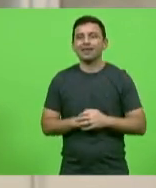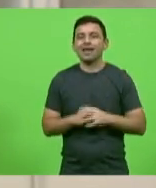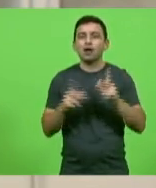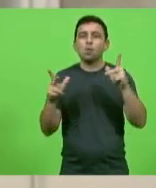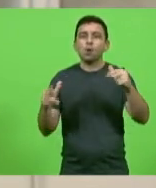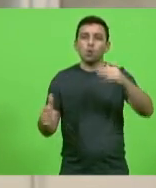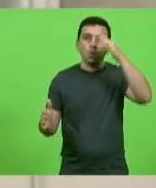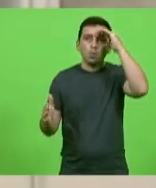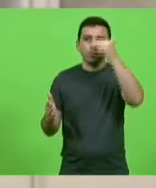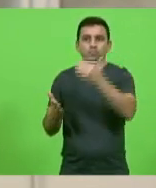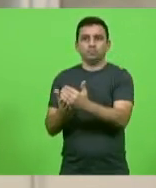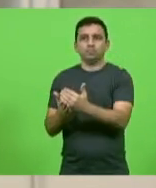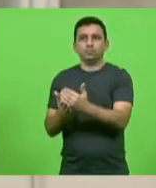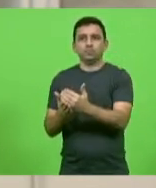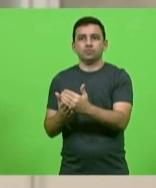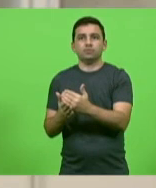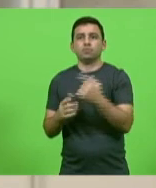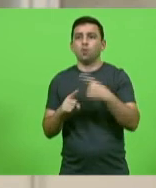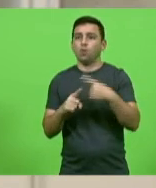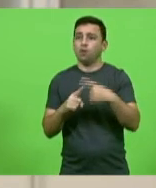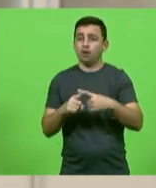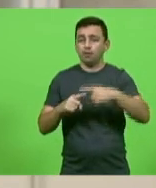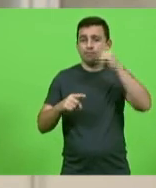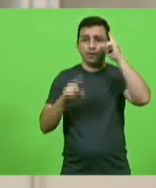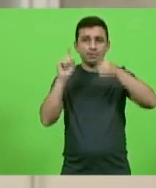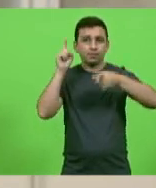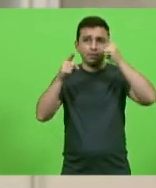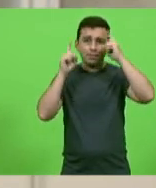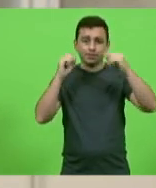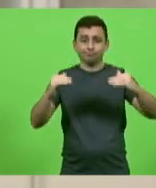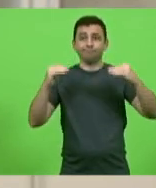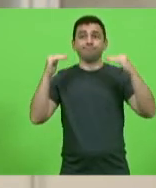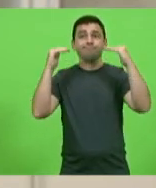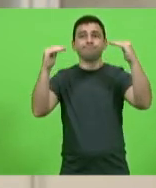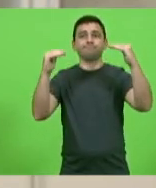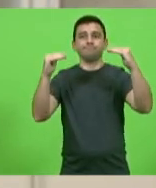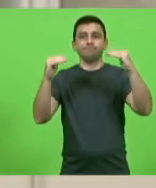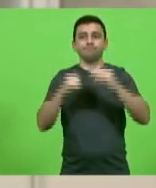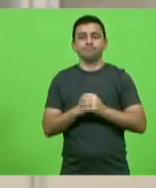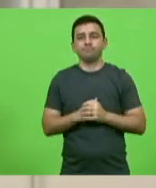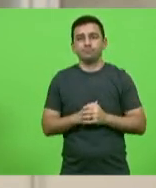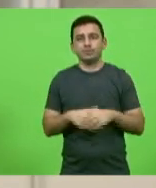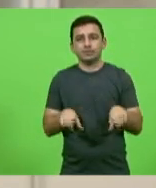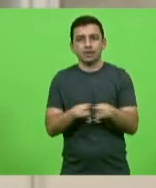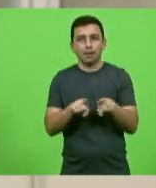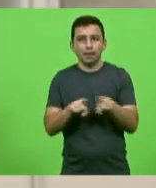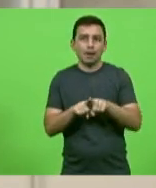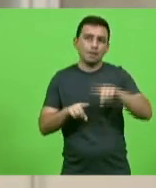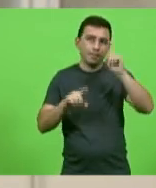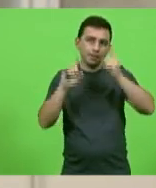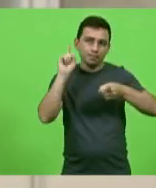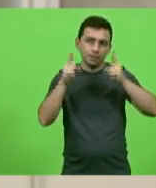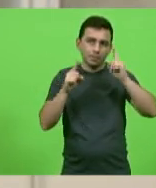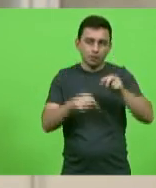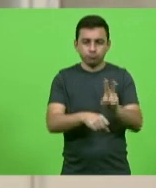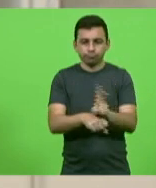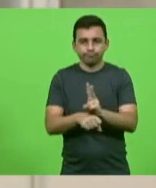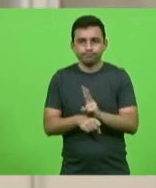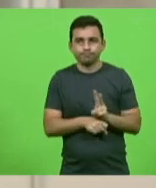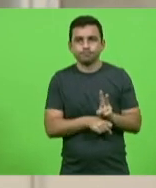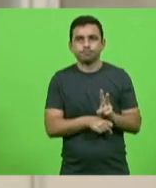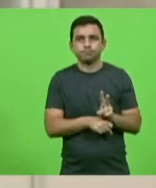dever de obediência em Face dos Comandos emanados pelos superiores às faculdades de dar ordens e de